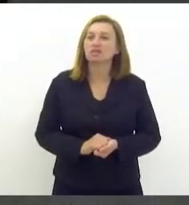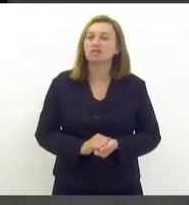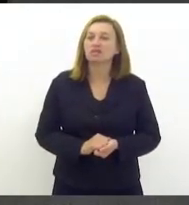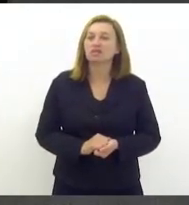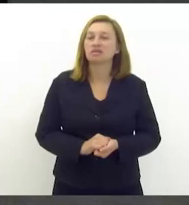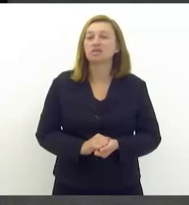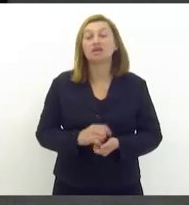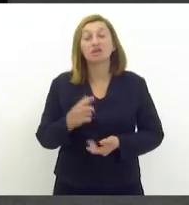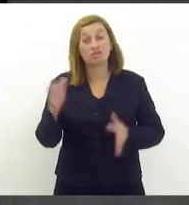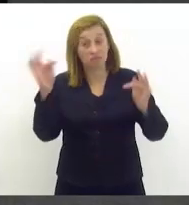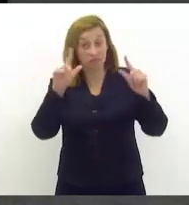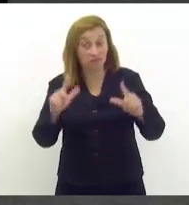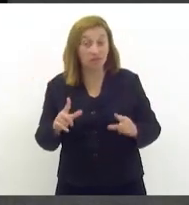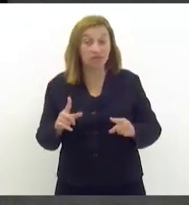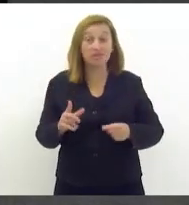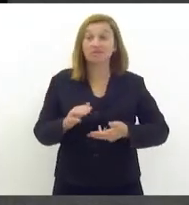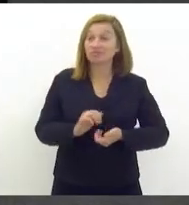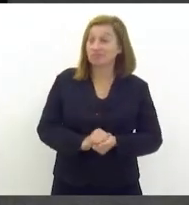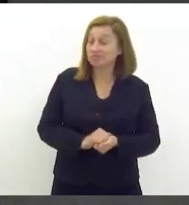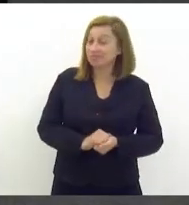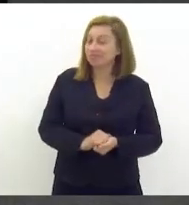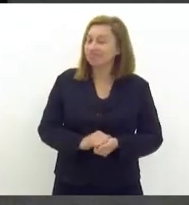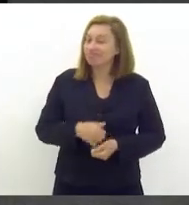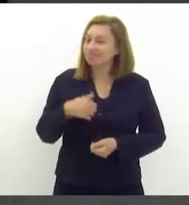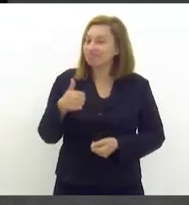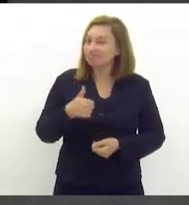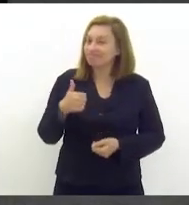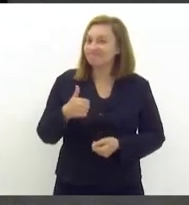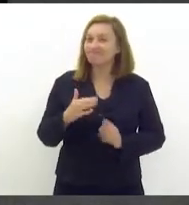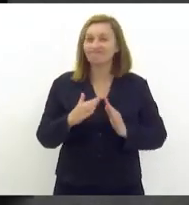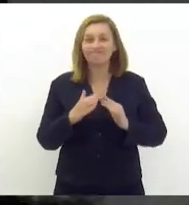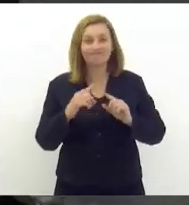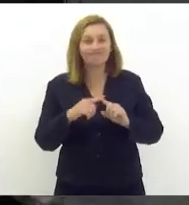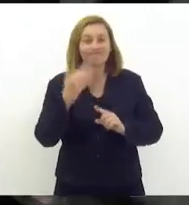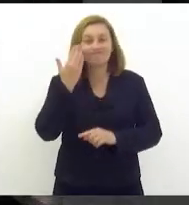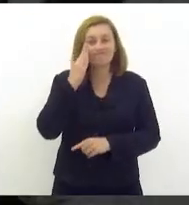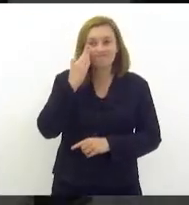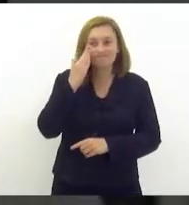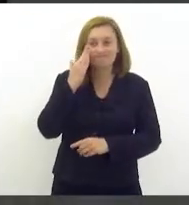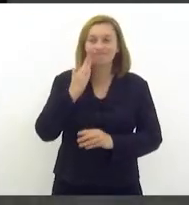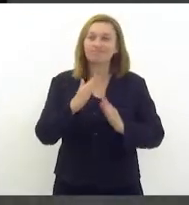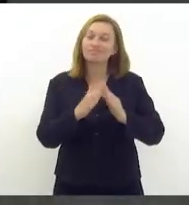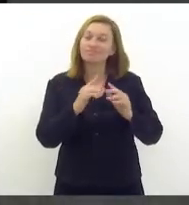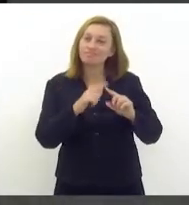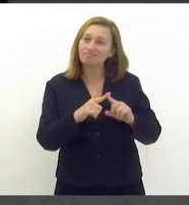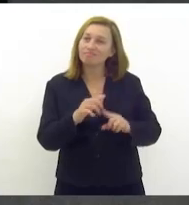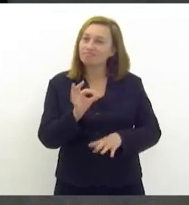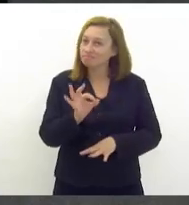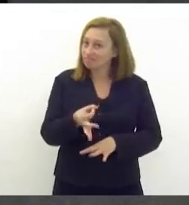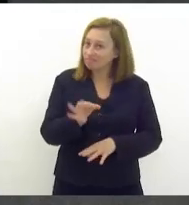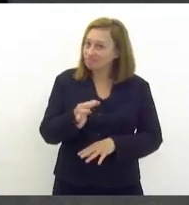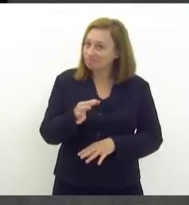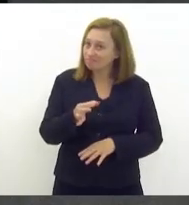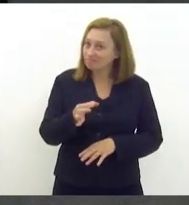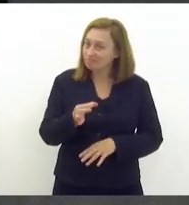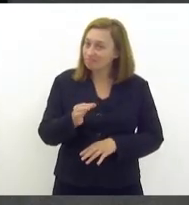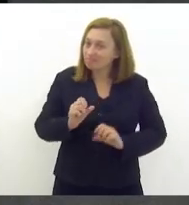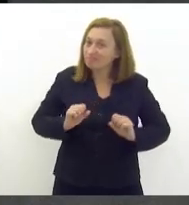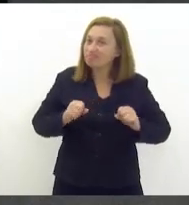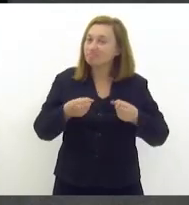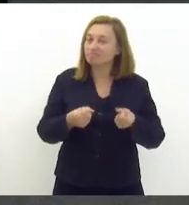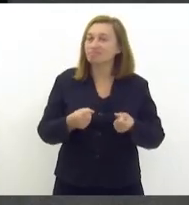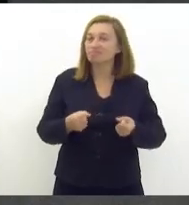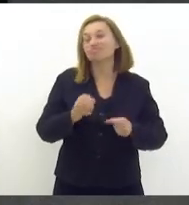duplamente feliz por conta primeiramente das igrejas entendendo que as igrejas são de fácil de fato um braço forte